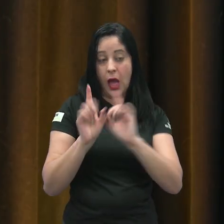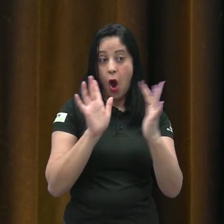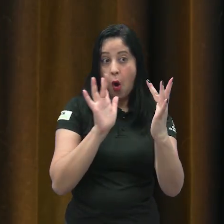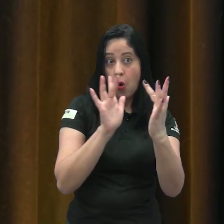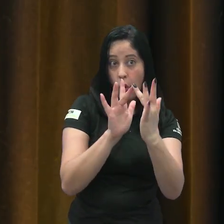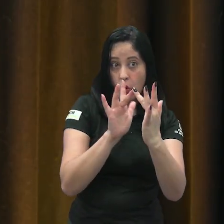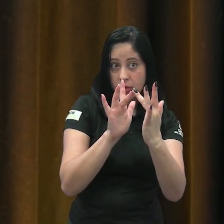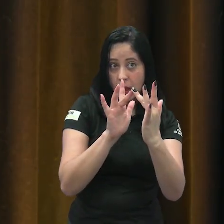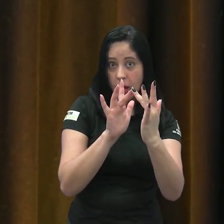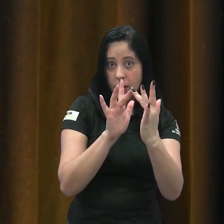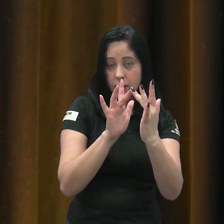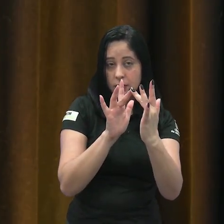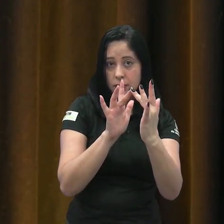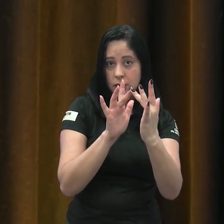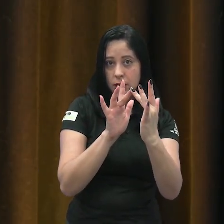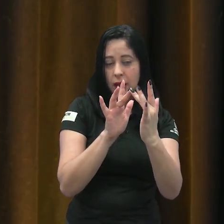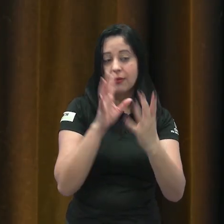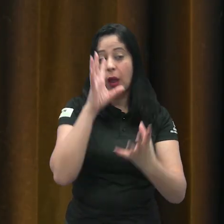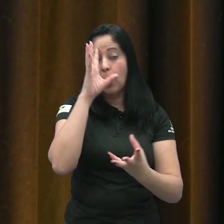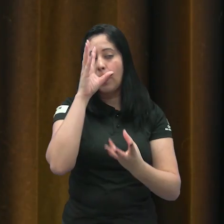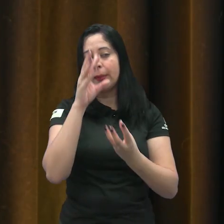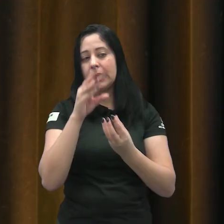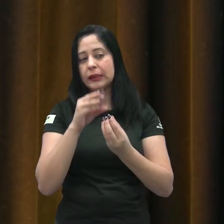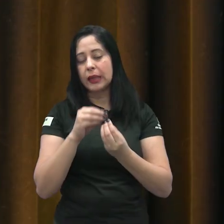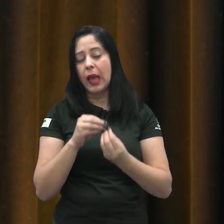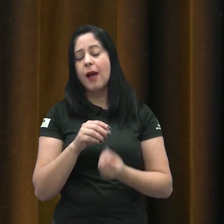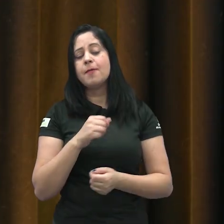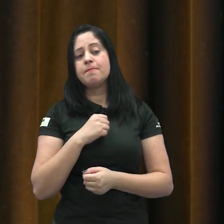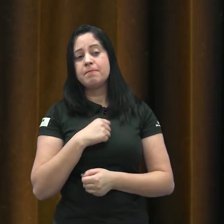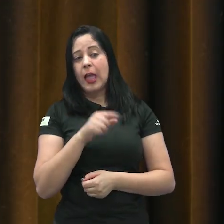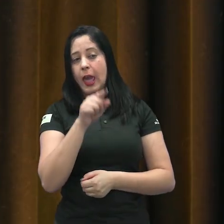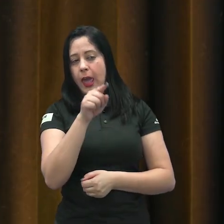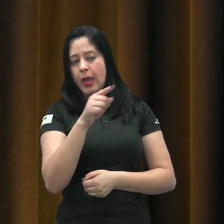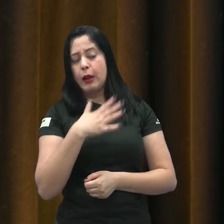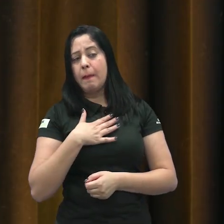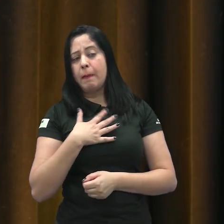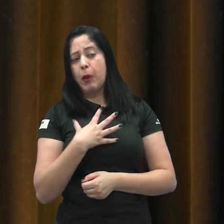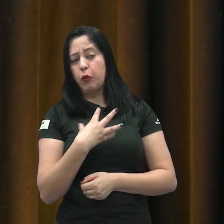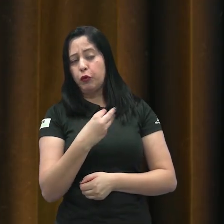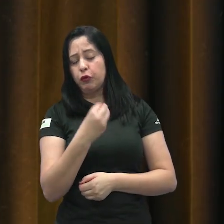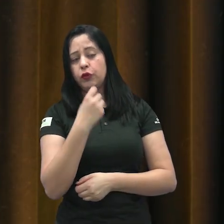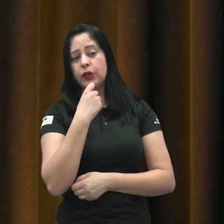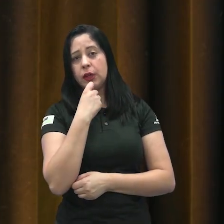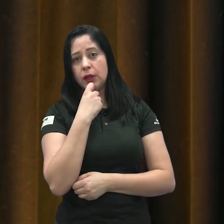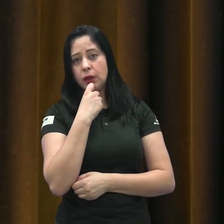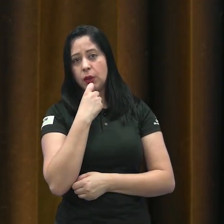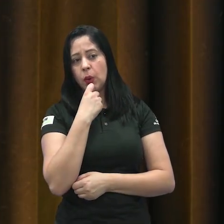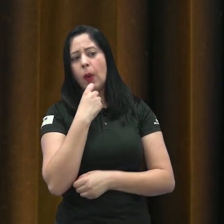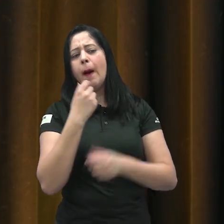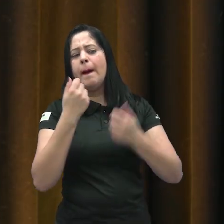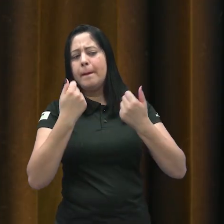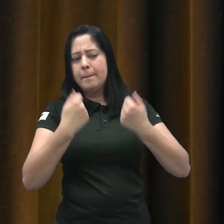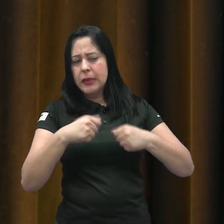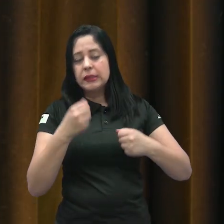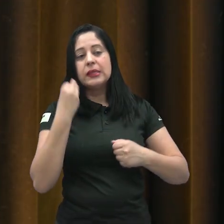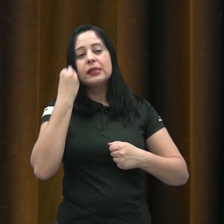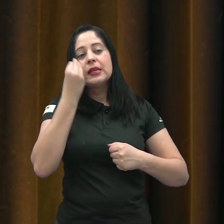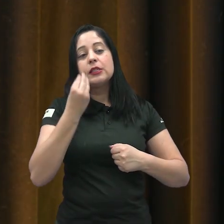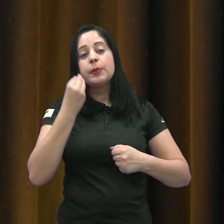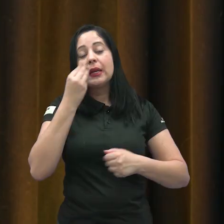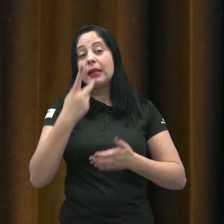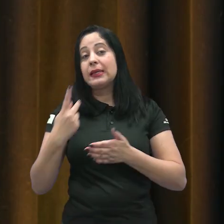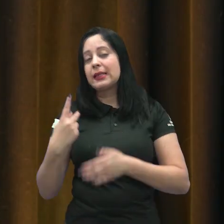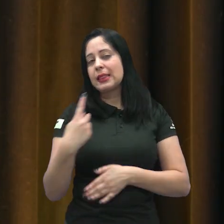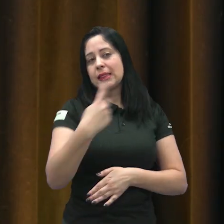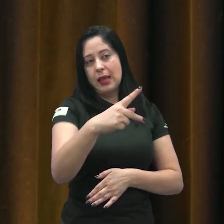com esse filho, ele vai entender que aquela outra pessoa precisa passar por aquela experiência,